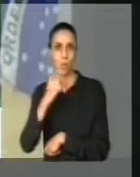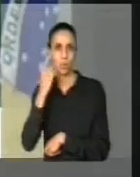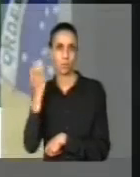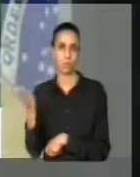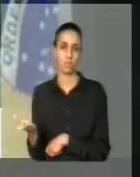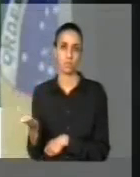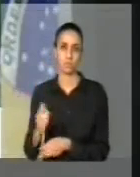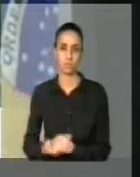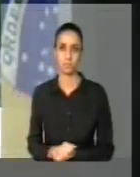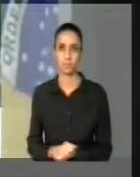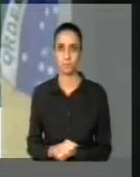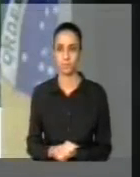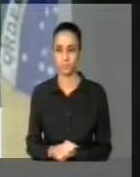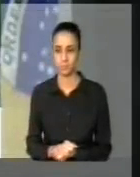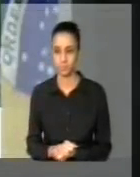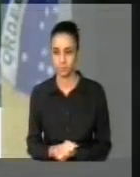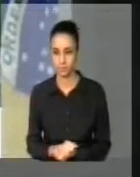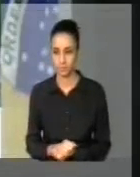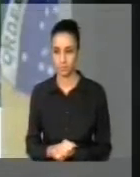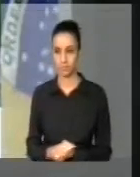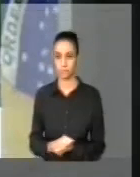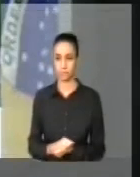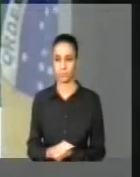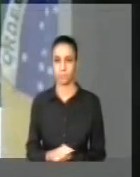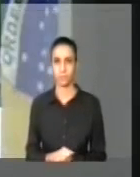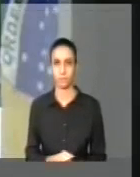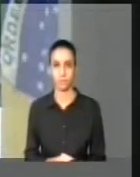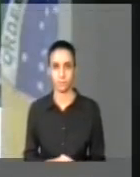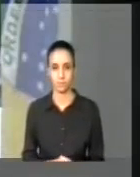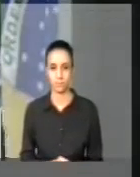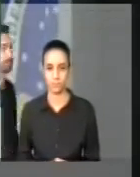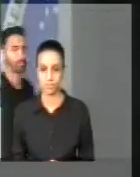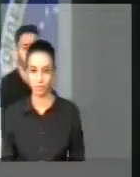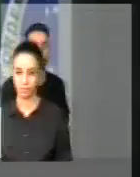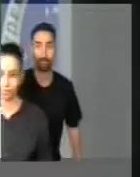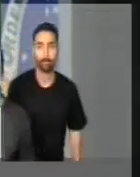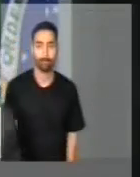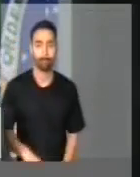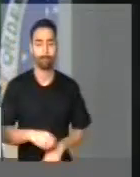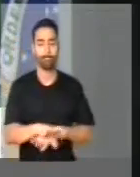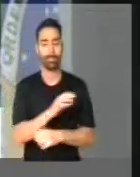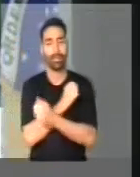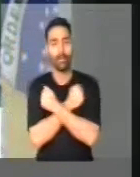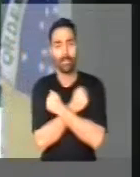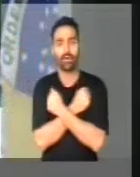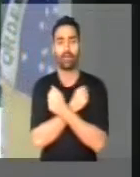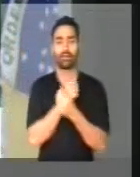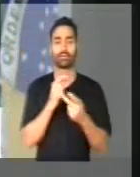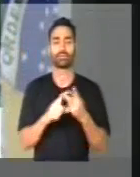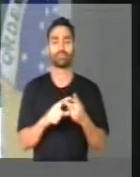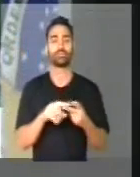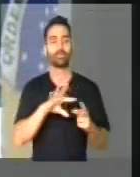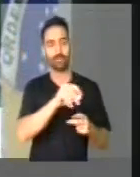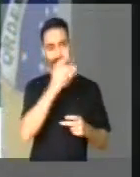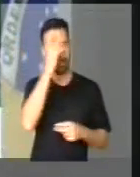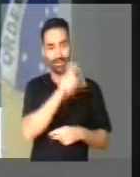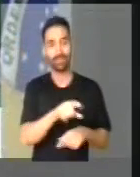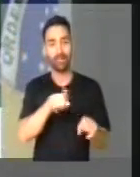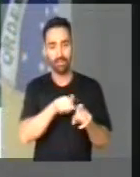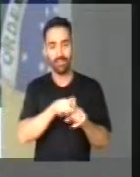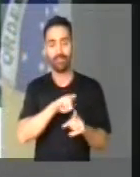precisa recebê-lo, meu caro Paulo. Portanto, meu abraço a outro robertista aqui, o